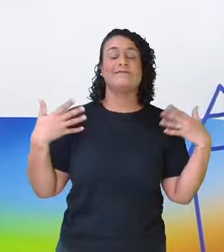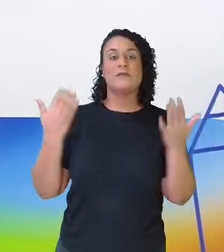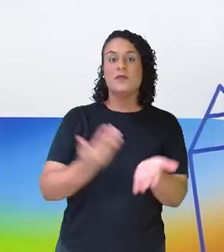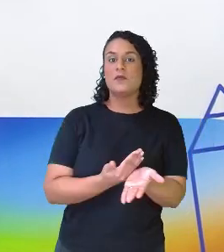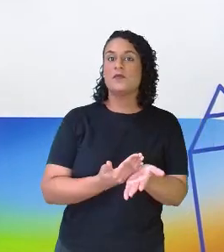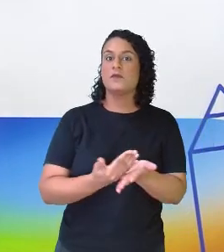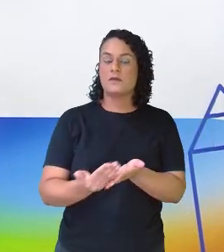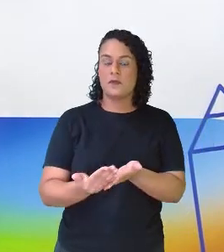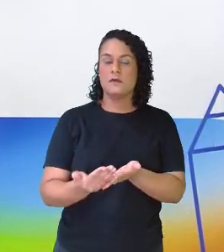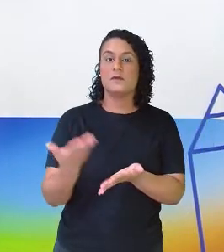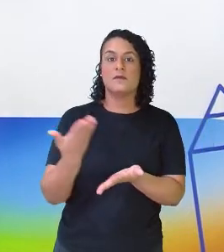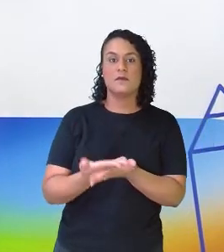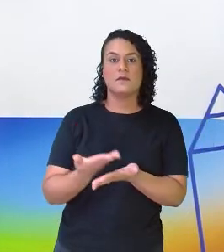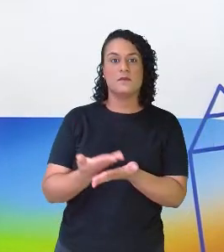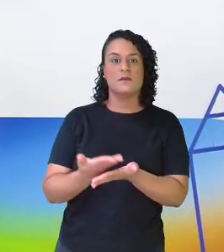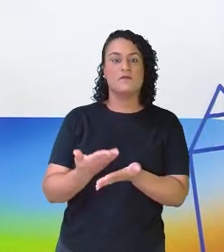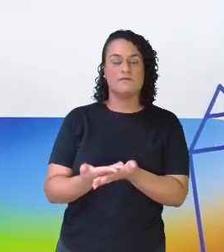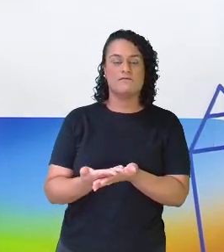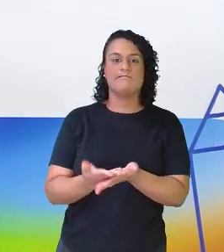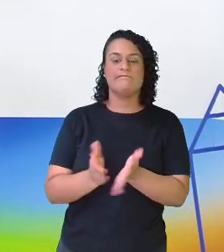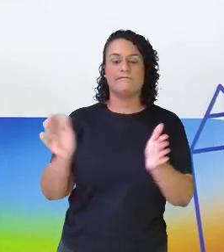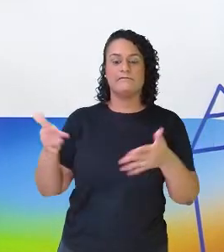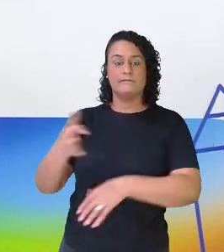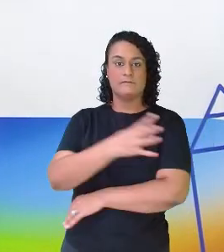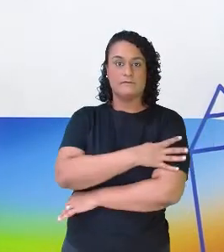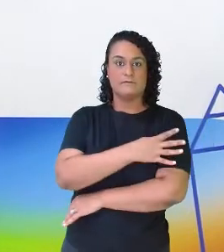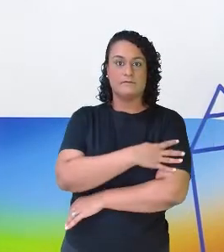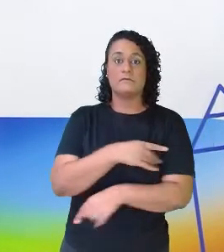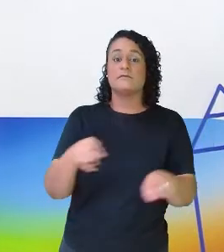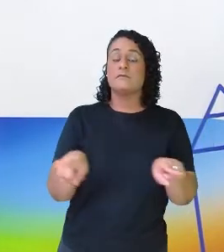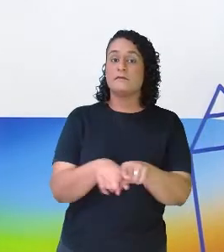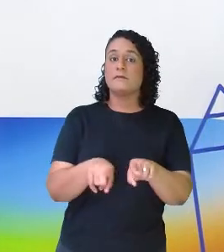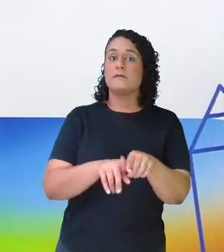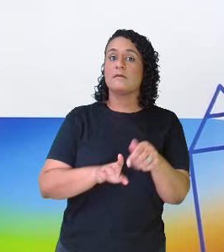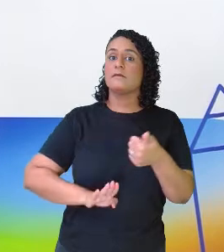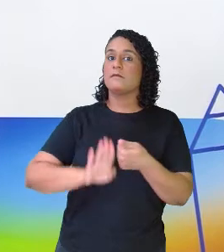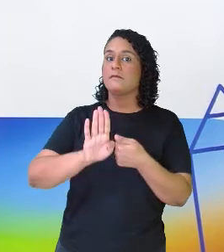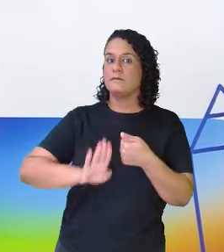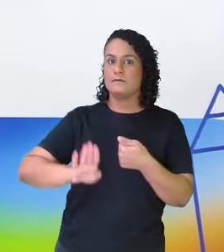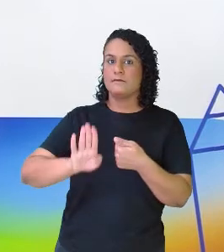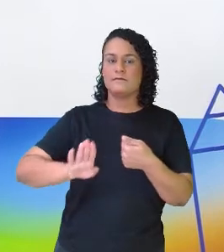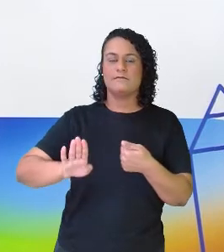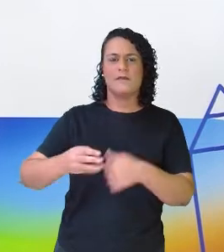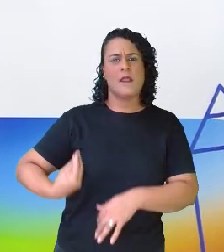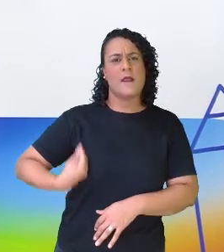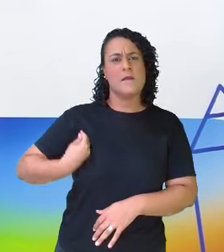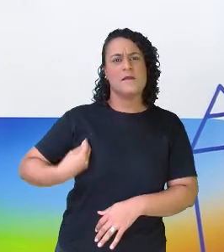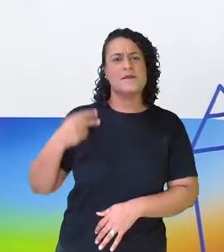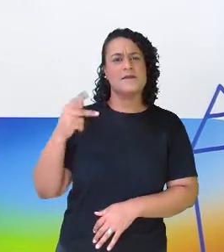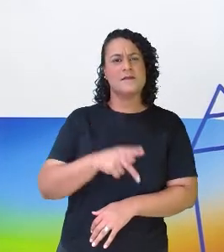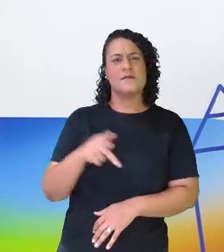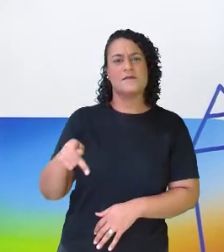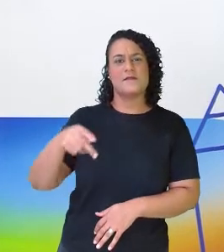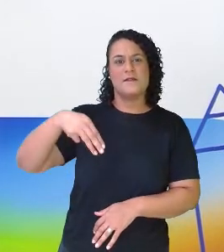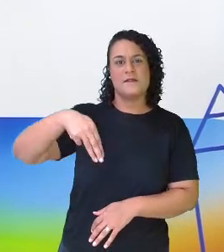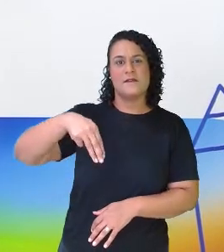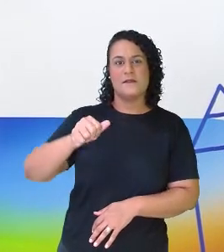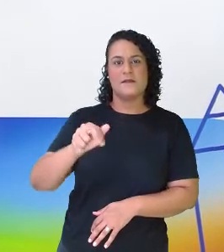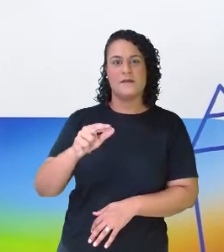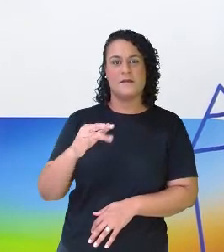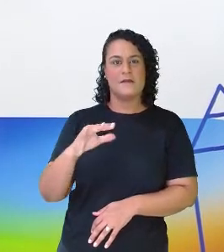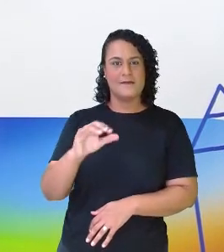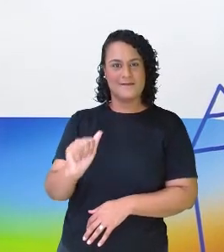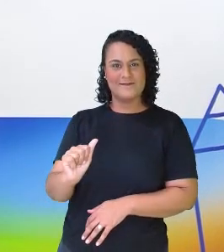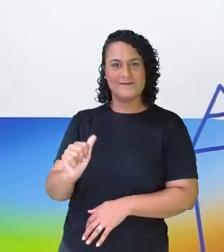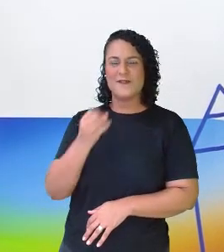começar as aulas das turmas dos quartos anos e dos Acelera. E comigo aqui, olha, a professora Márcia. Tudo bom,